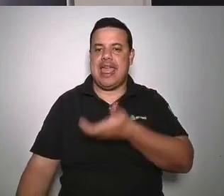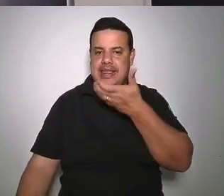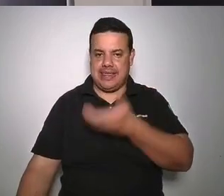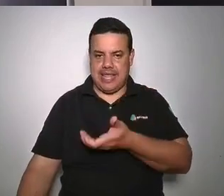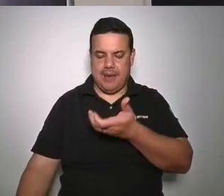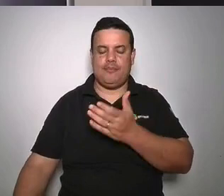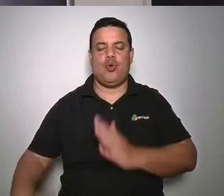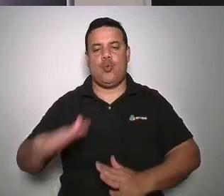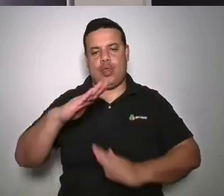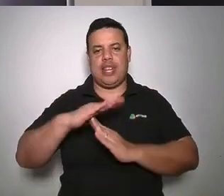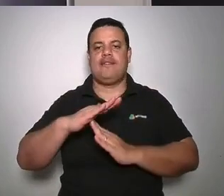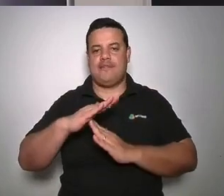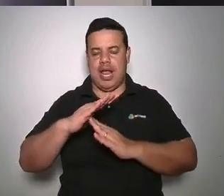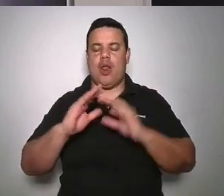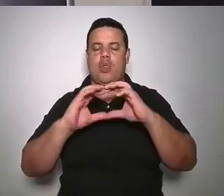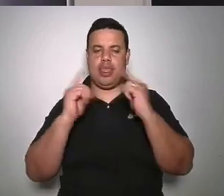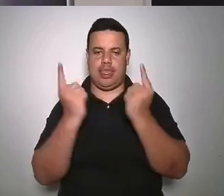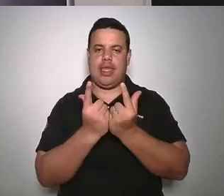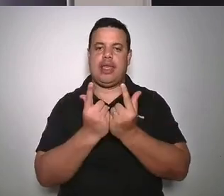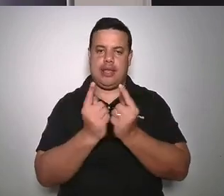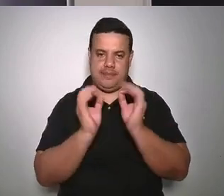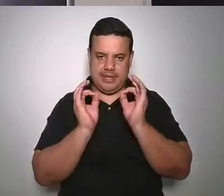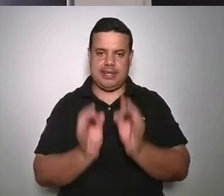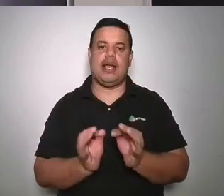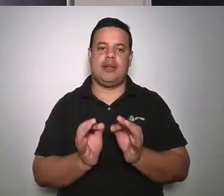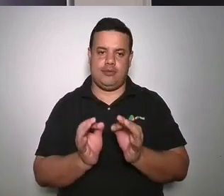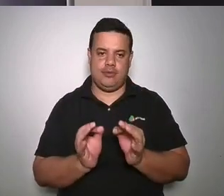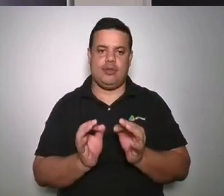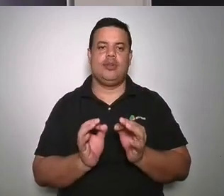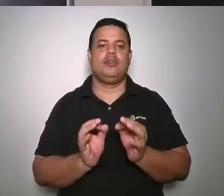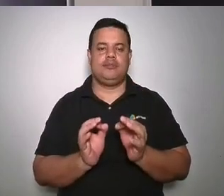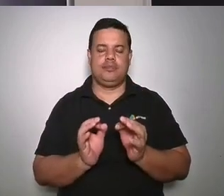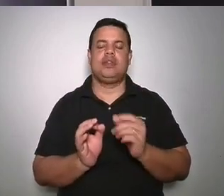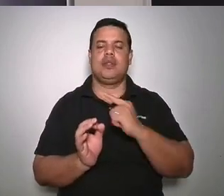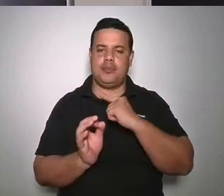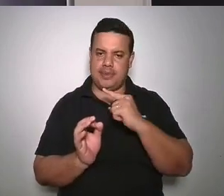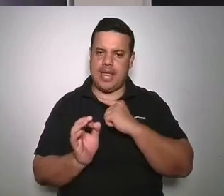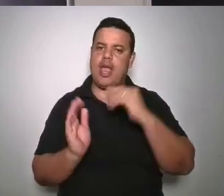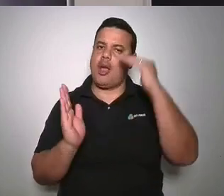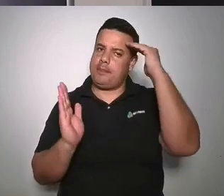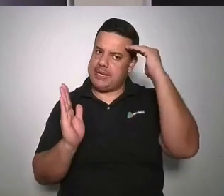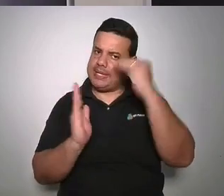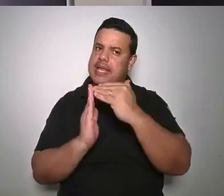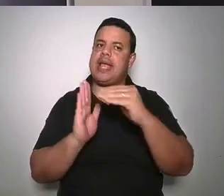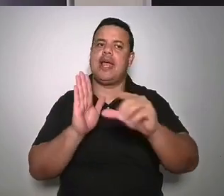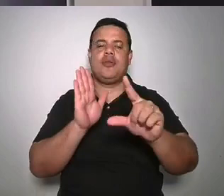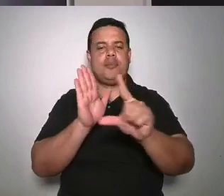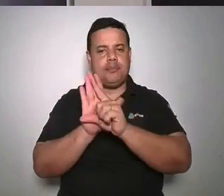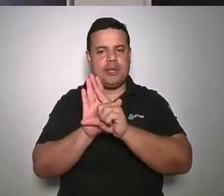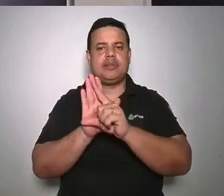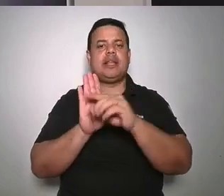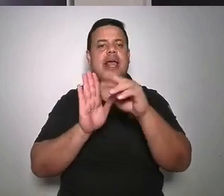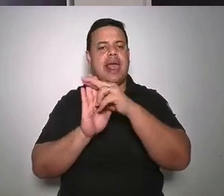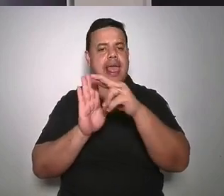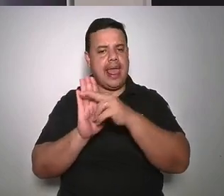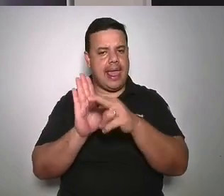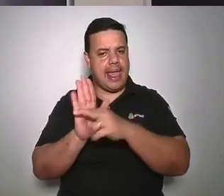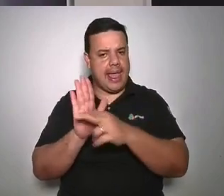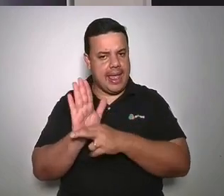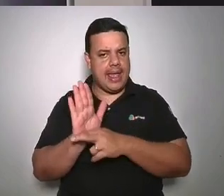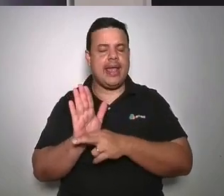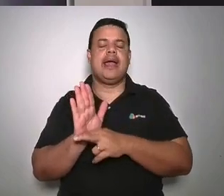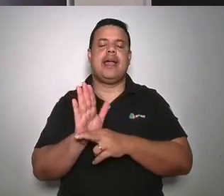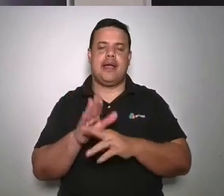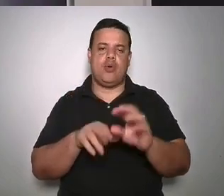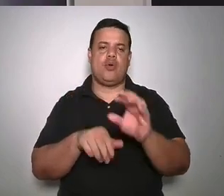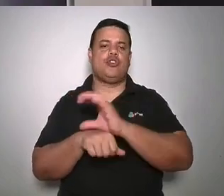da Câmara Municipal. Então, está ali, em cumprimento aos ditames constitucionais vigentes